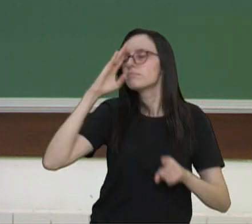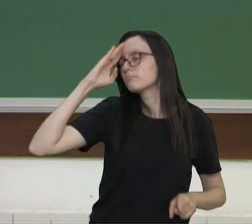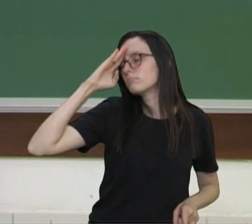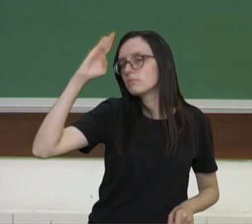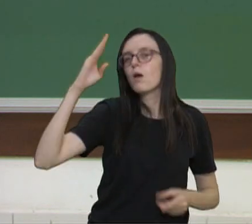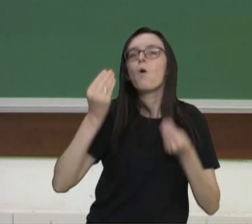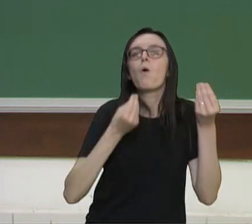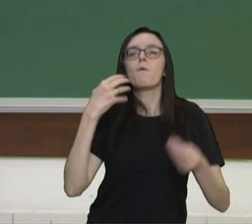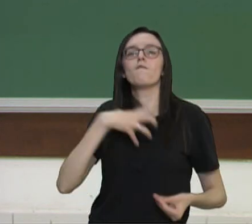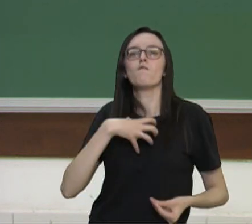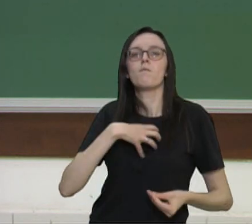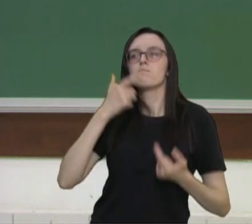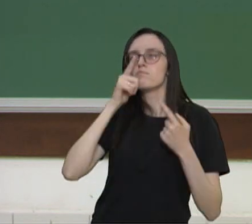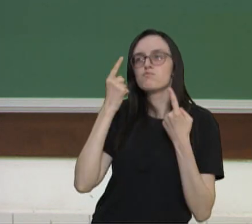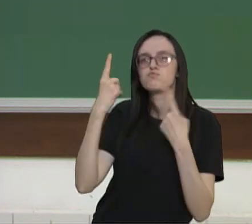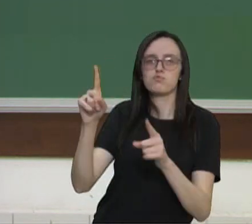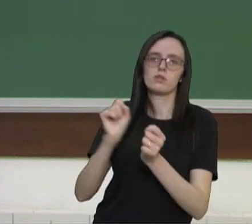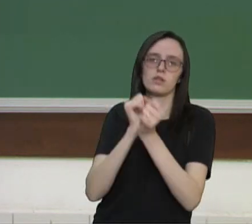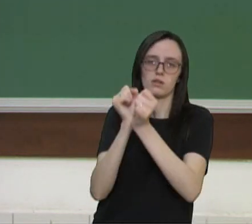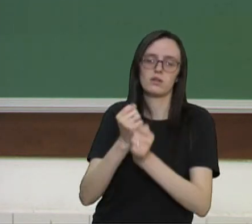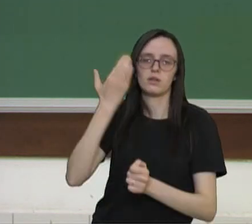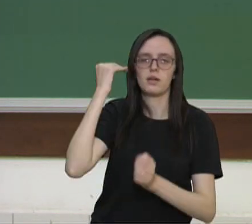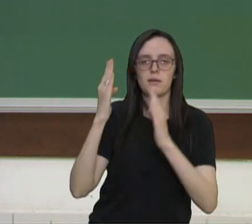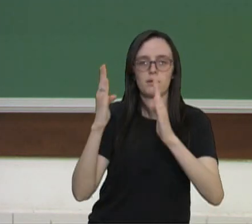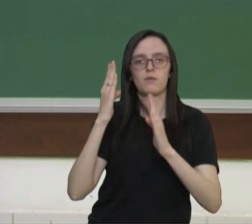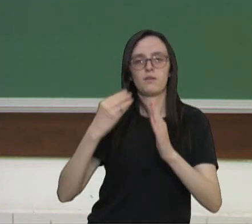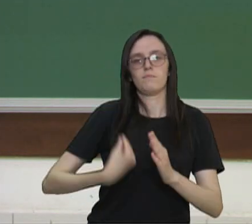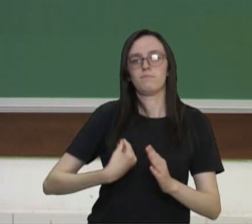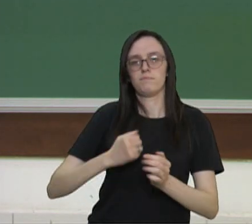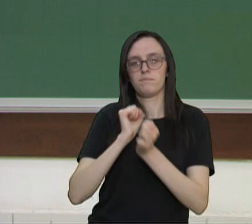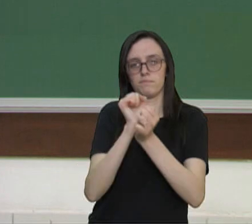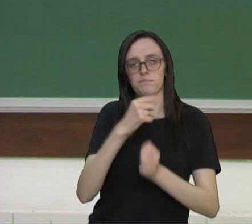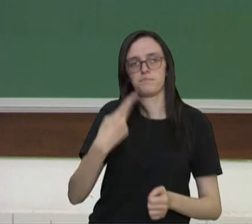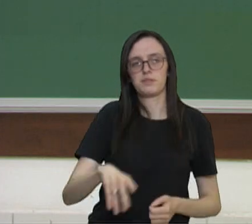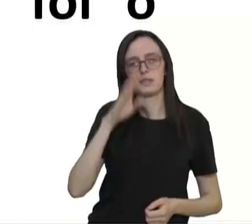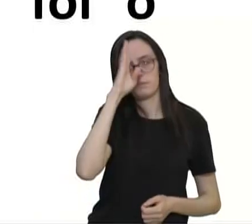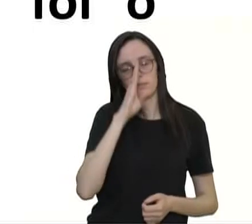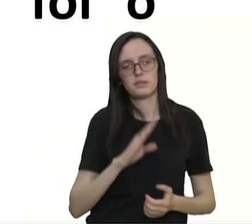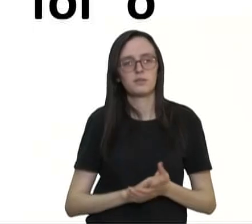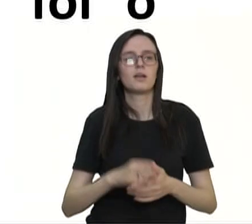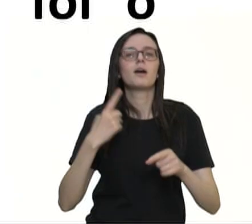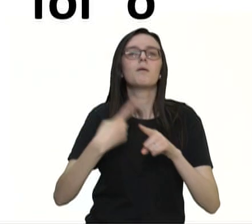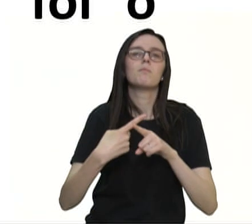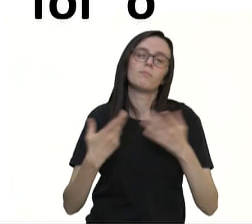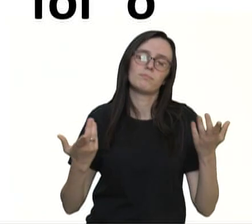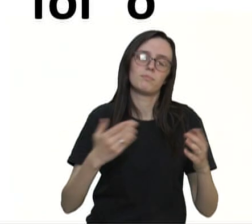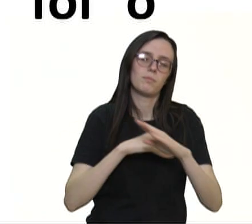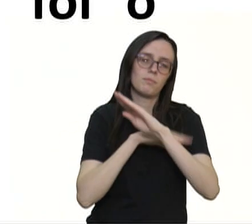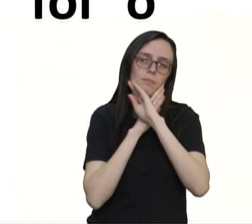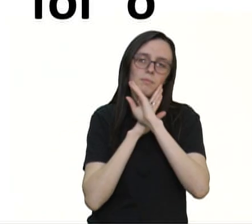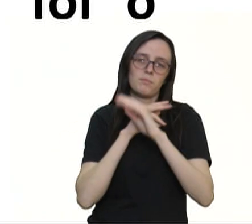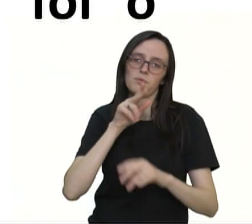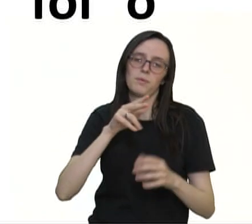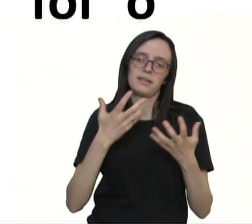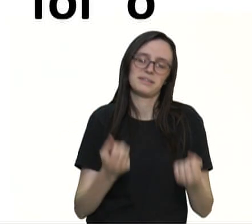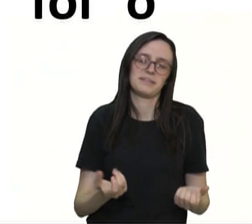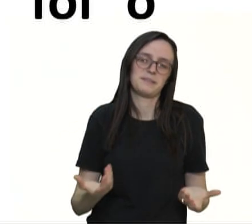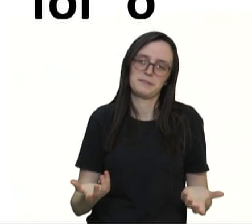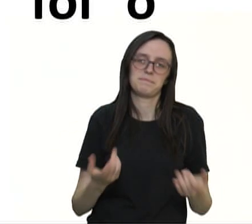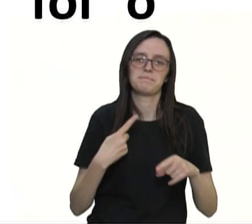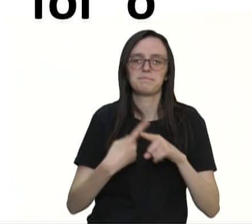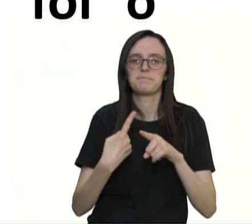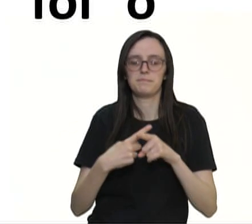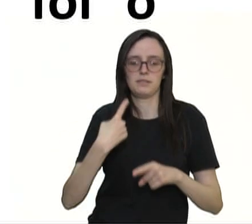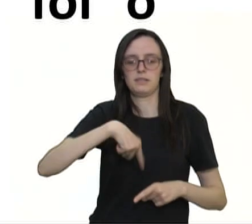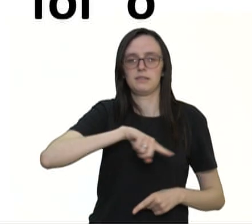formas de resistência que a gente encontrou no período em que a escravidão vigorou no Brasil, porque é óbvio, não era aceita por